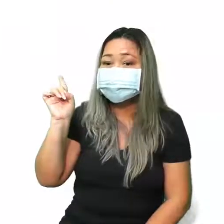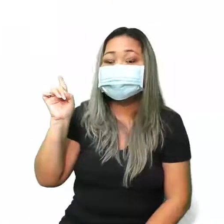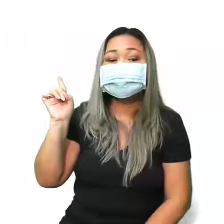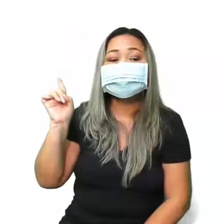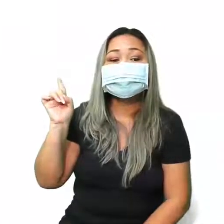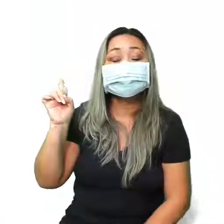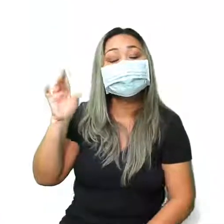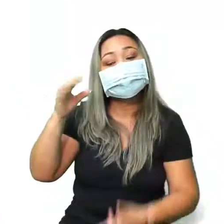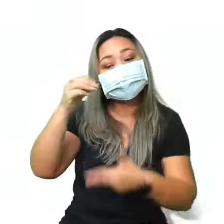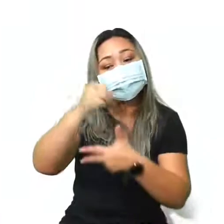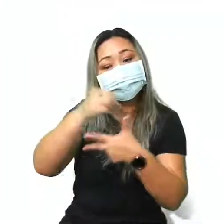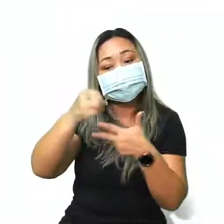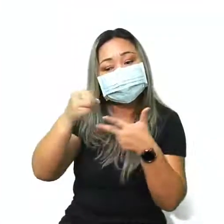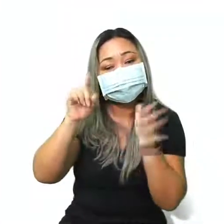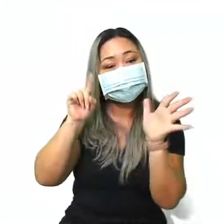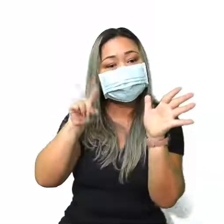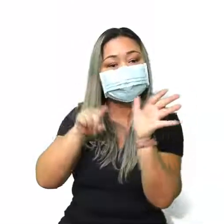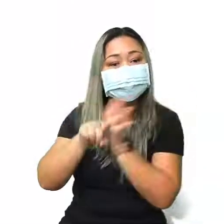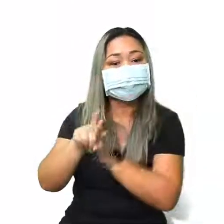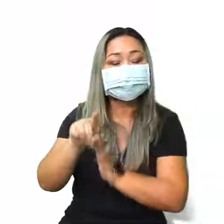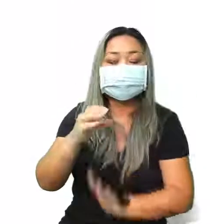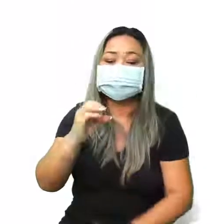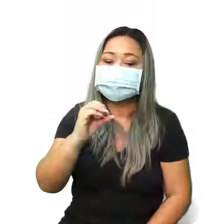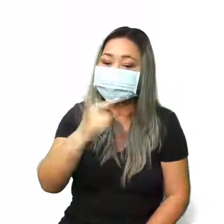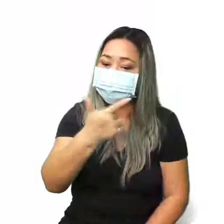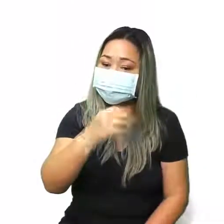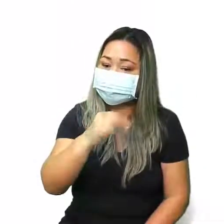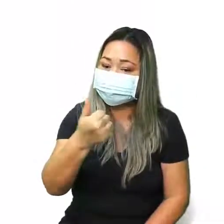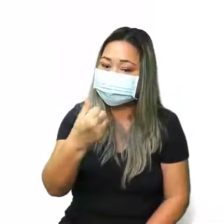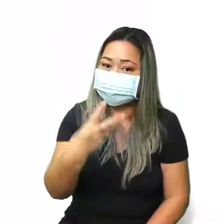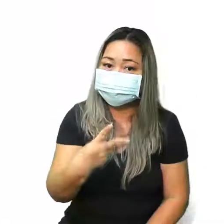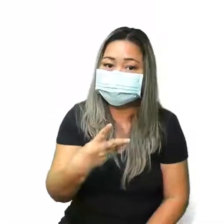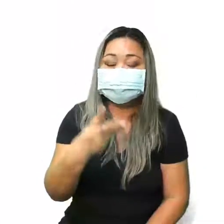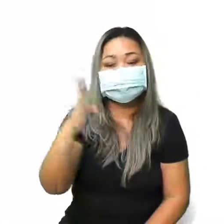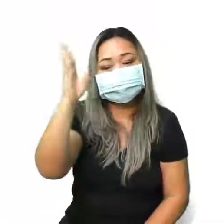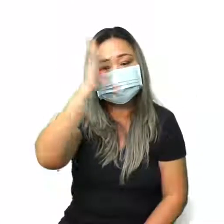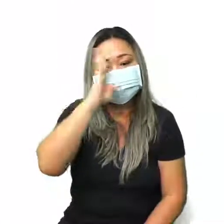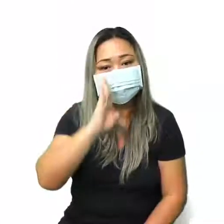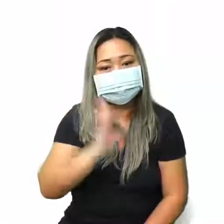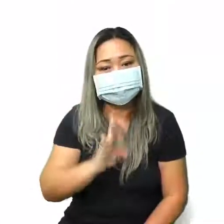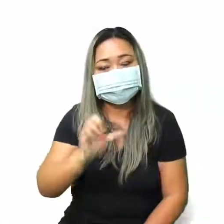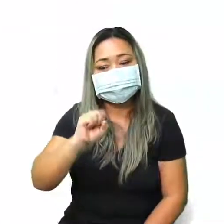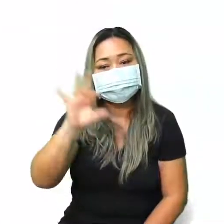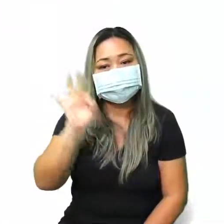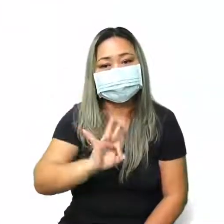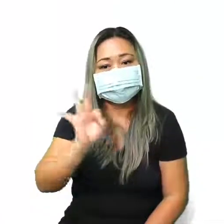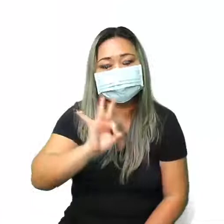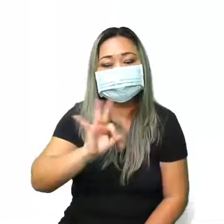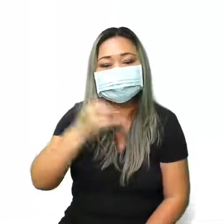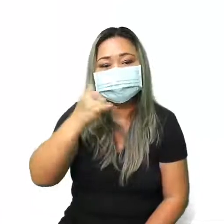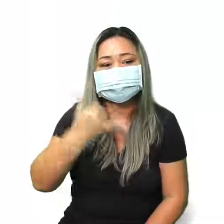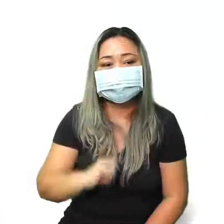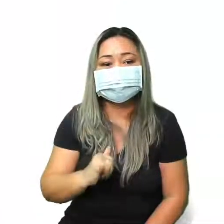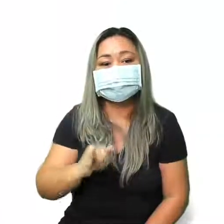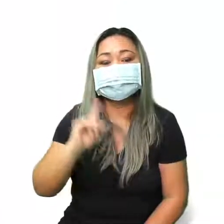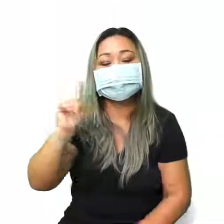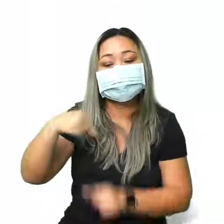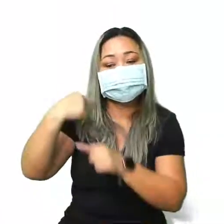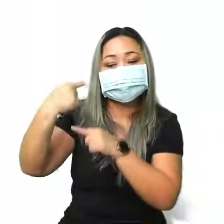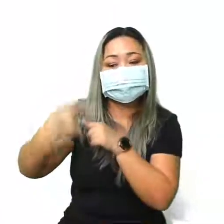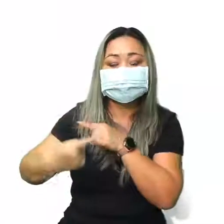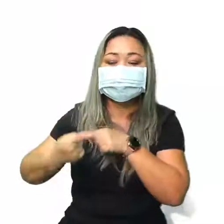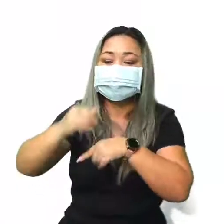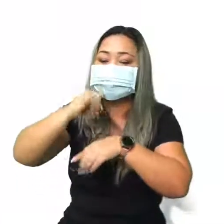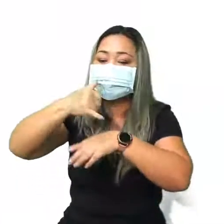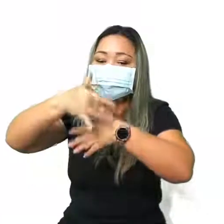né, do Enem 2013. Vamos analisar aqui. No Brasil, cerca de 80% da energia advém